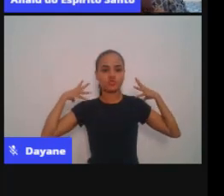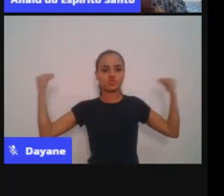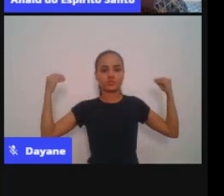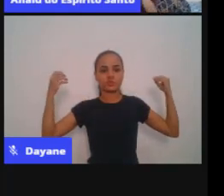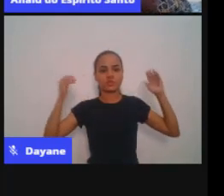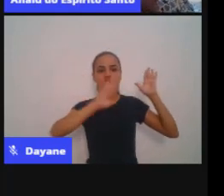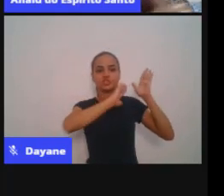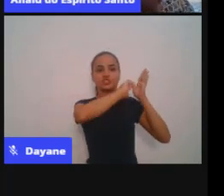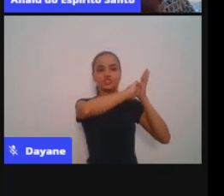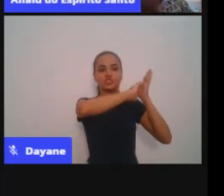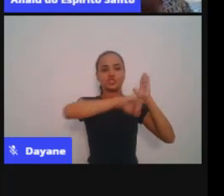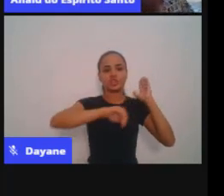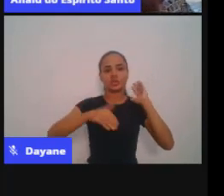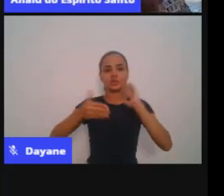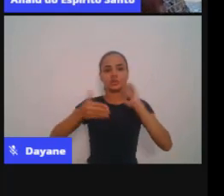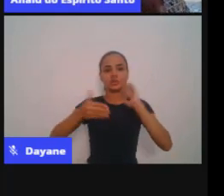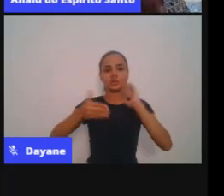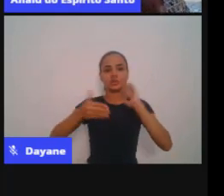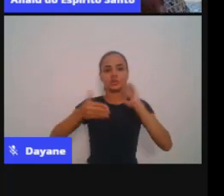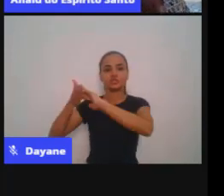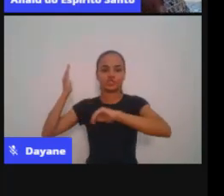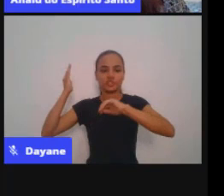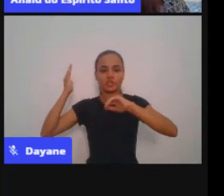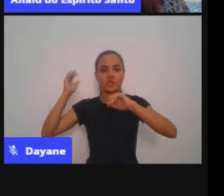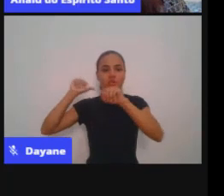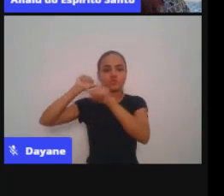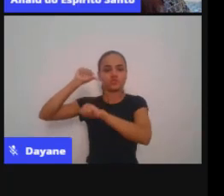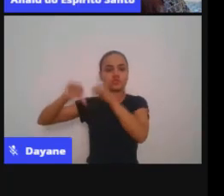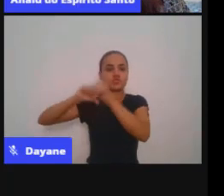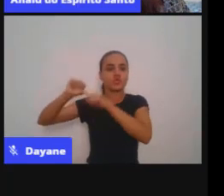tira esse efeito, para depois eu colocar